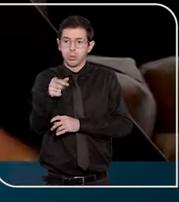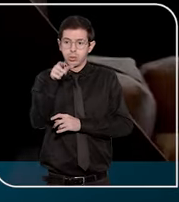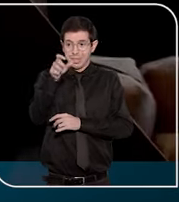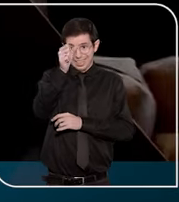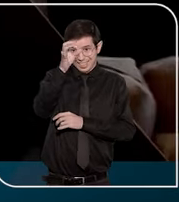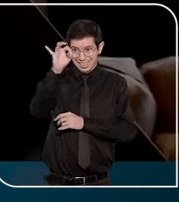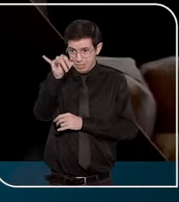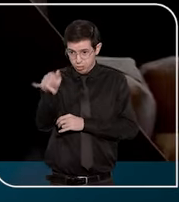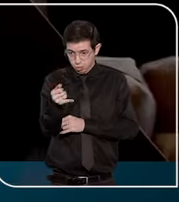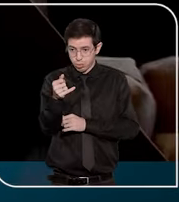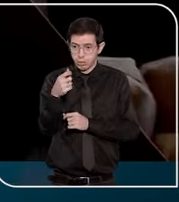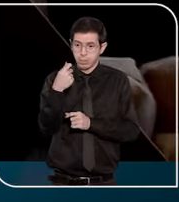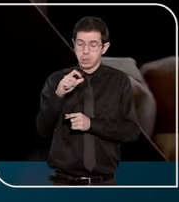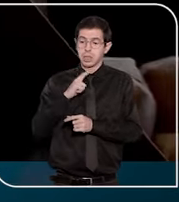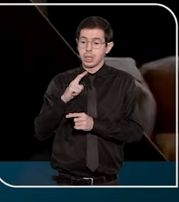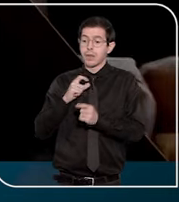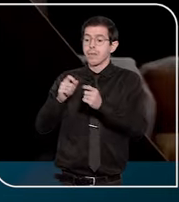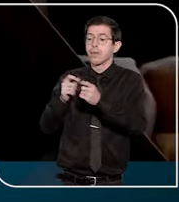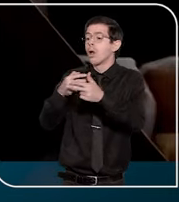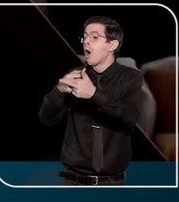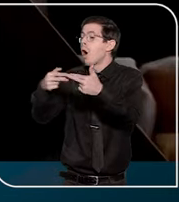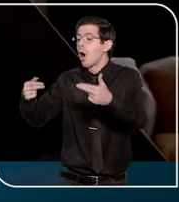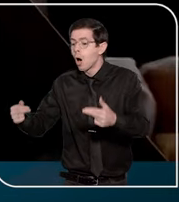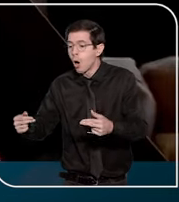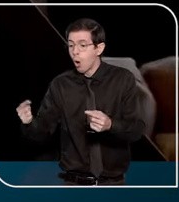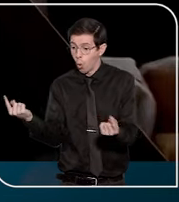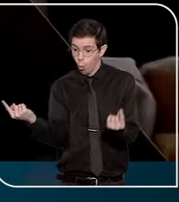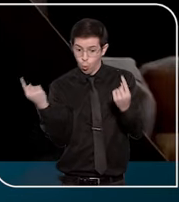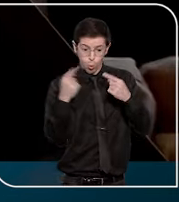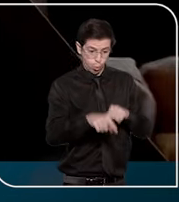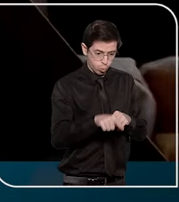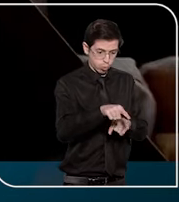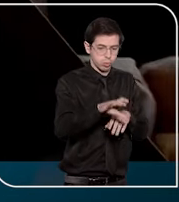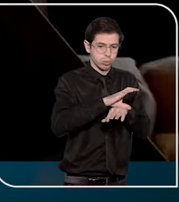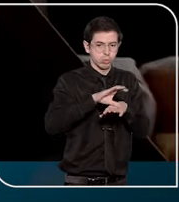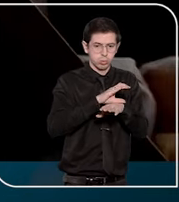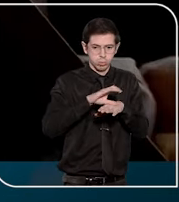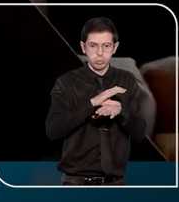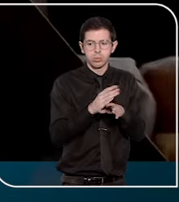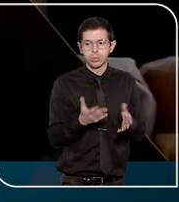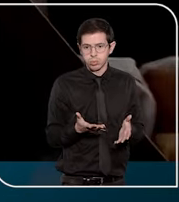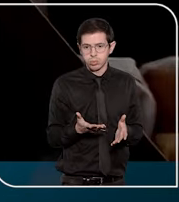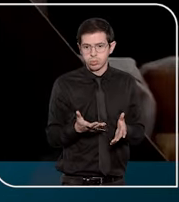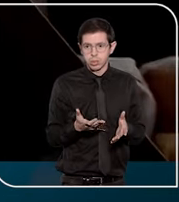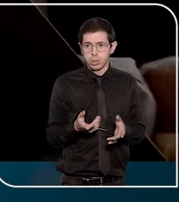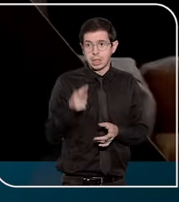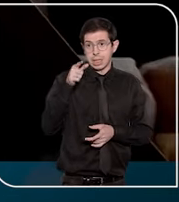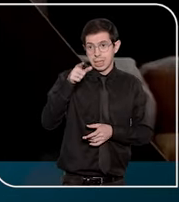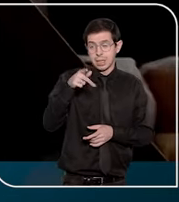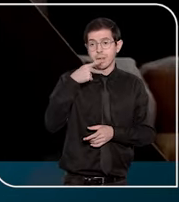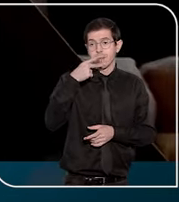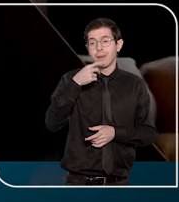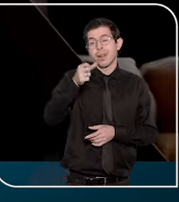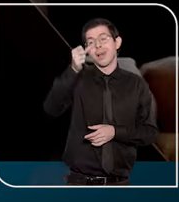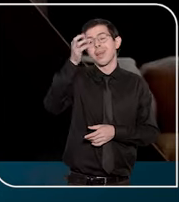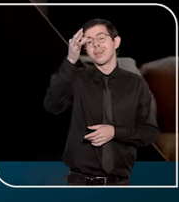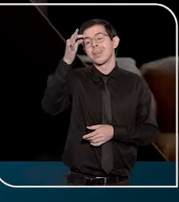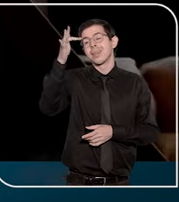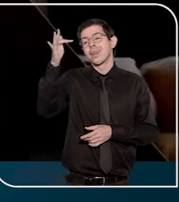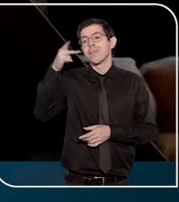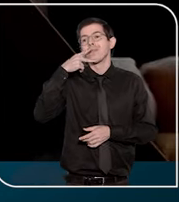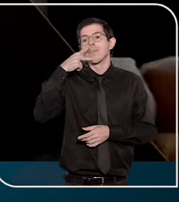que ter feito ali uma violação direta a esses princípios. É isso que o Supremo diz no tema 660,